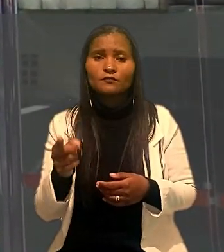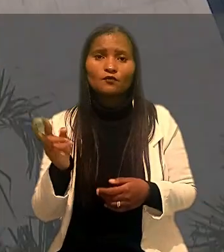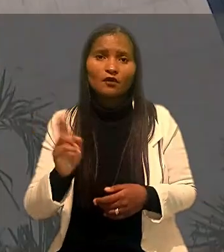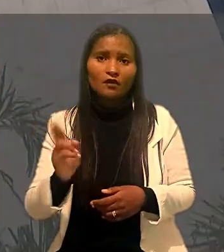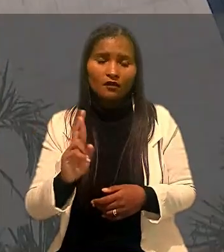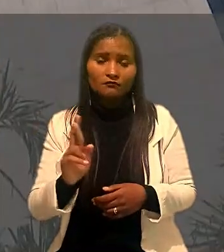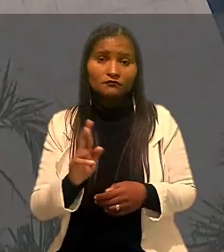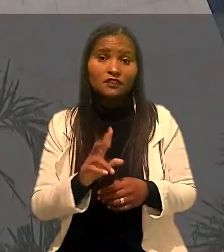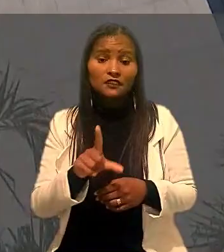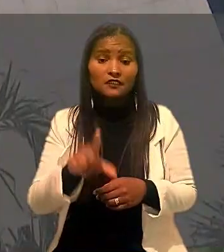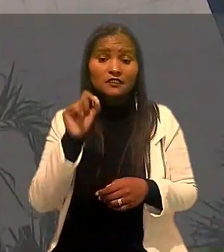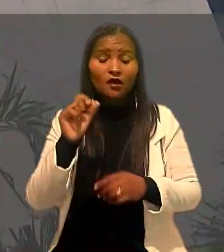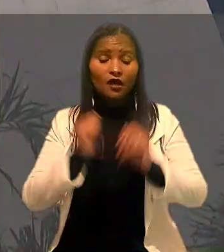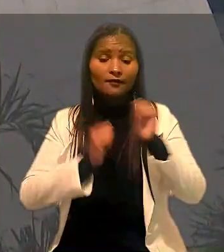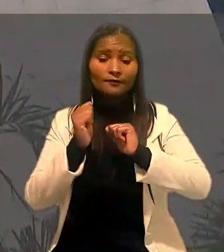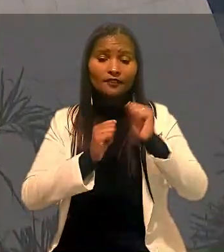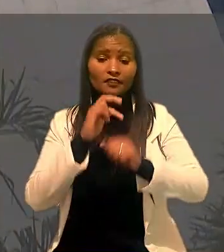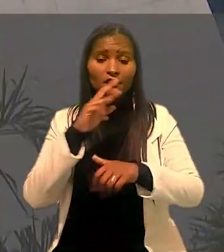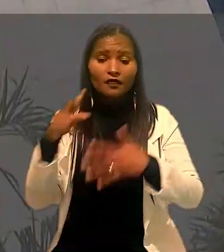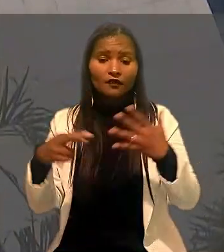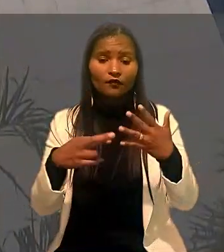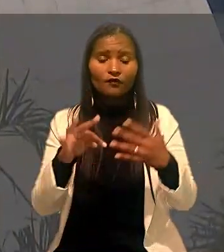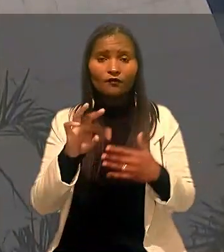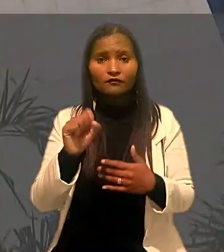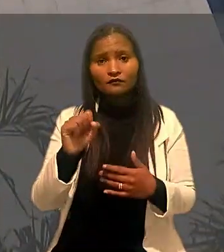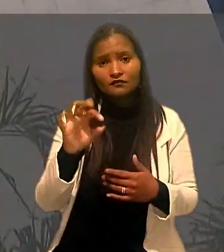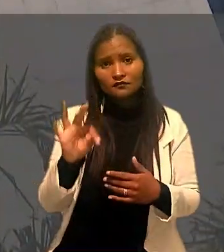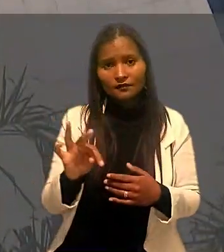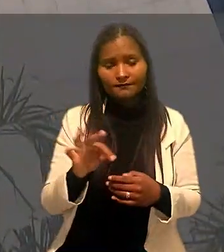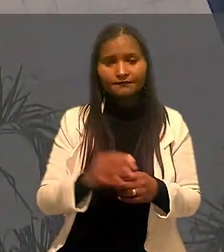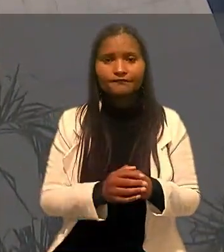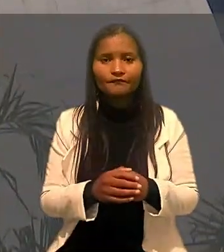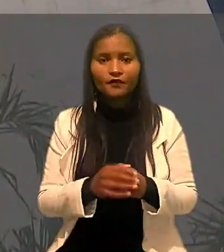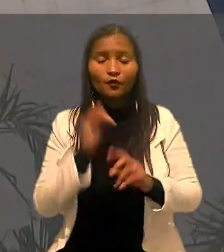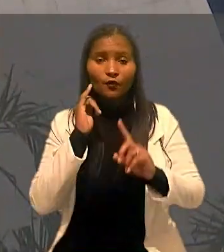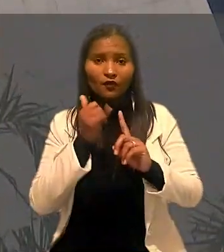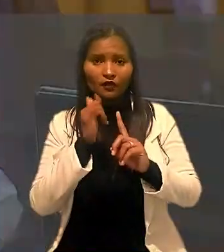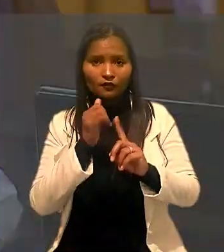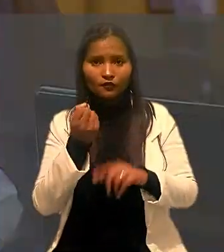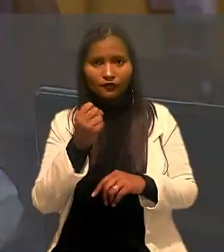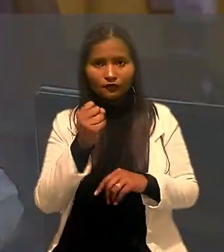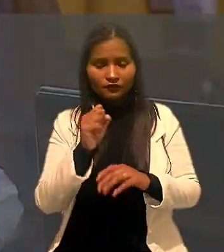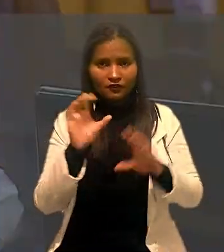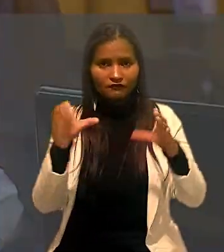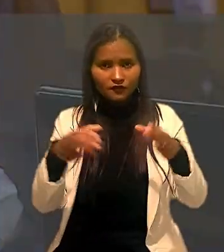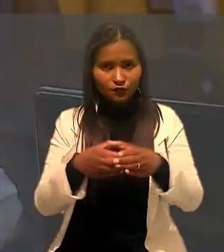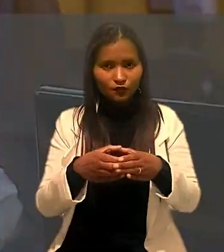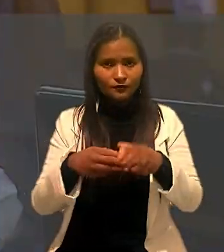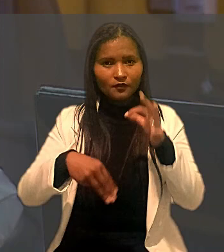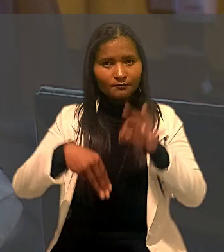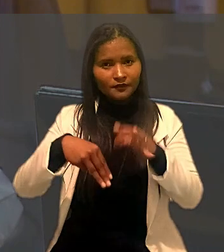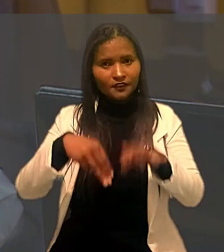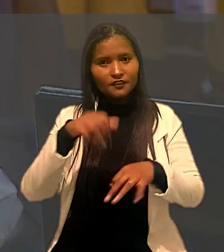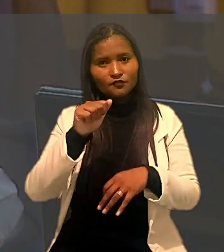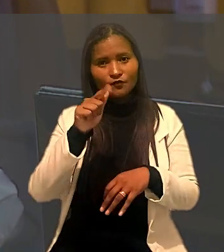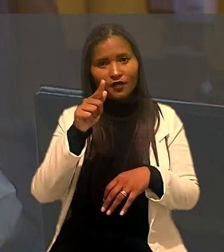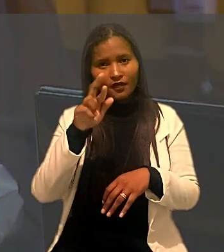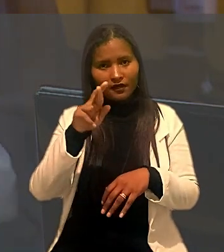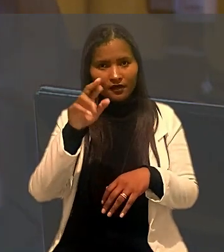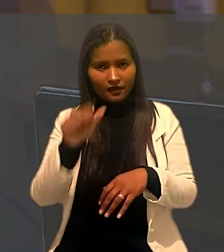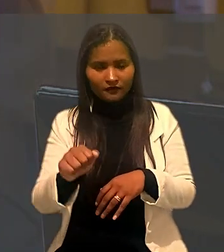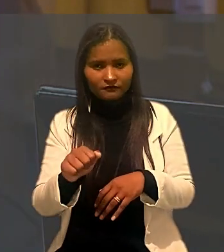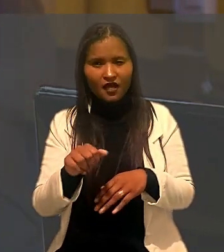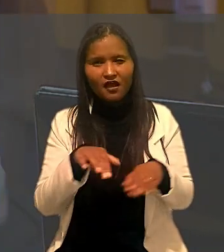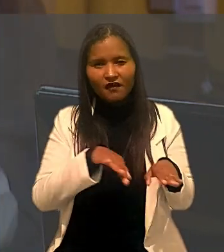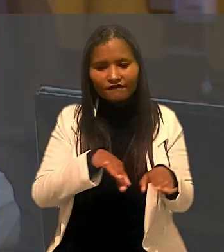Da decisão, a empresa recorreu ao Tribunal Superior do Trabalho. O relator na 8ª turma, ministro